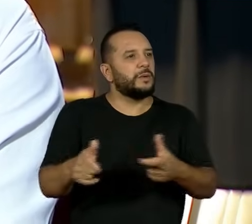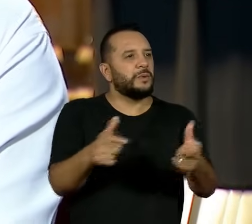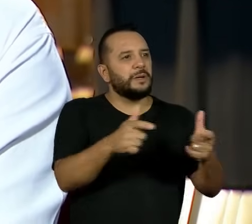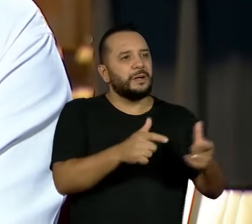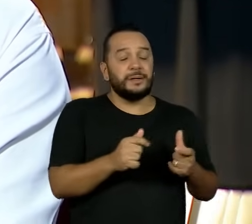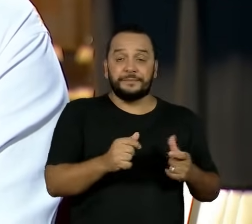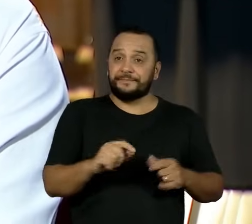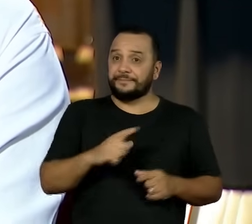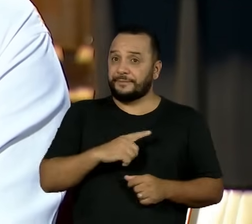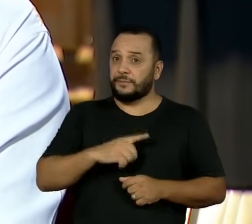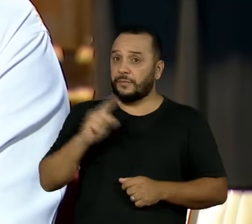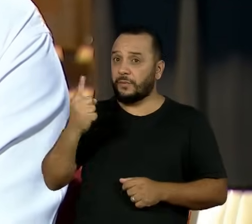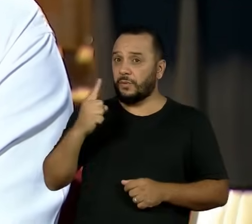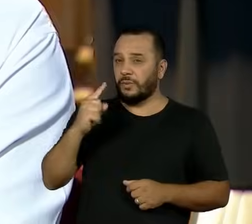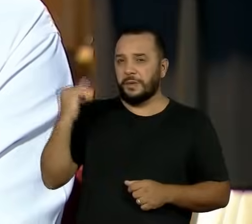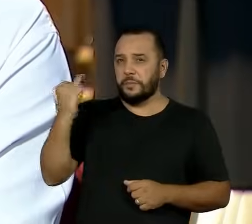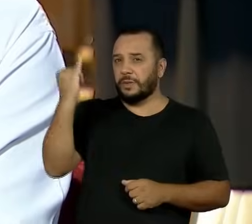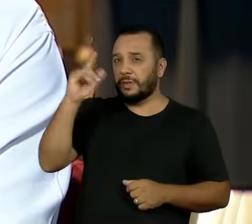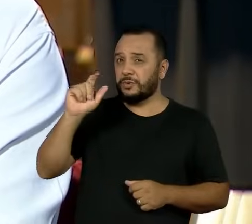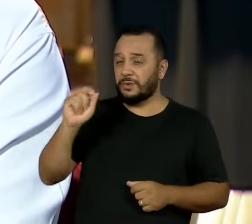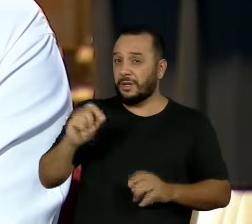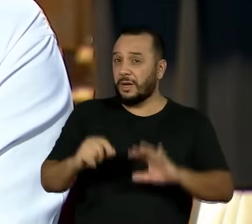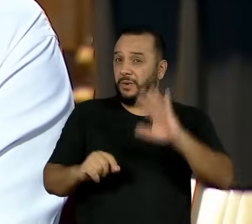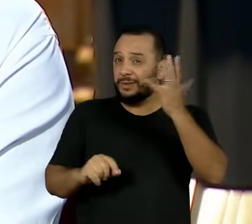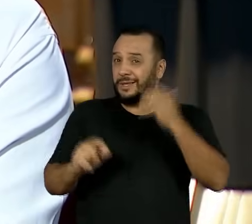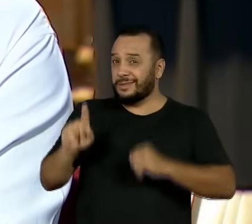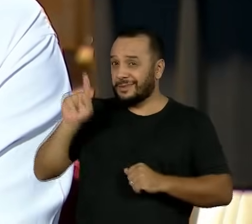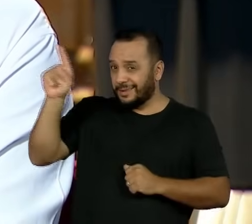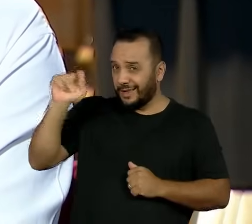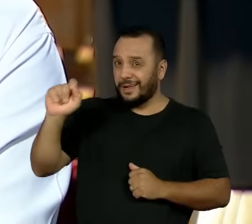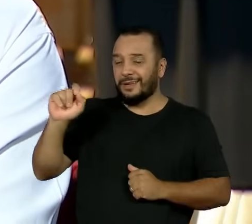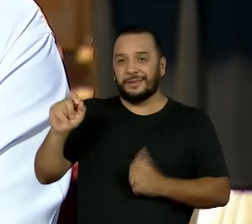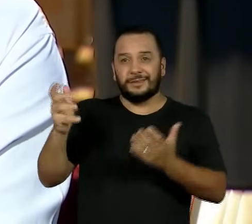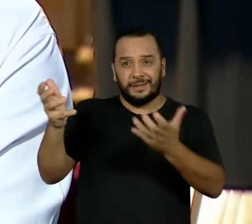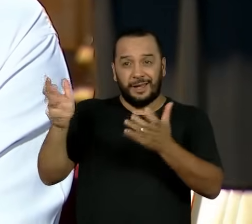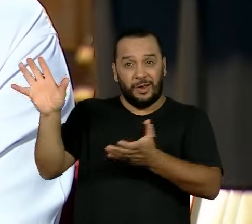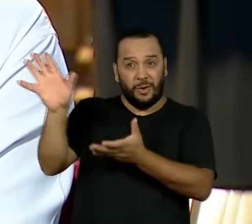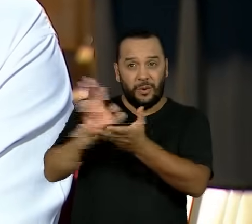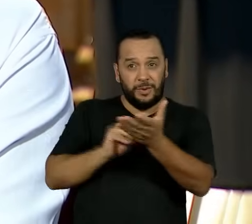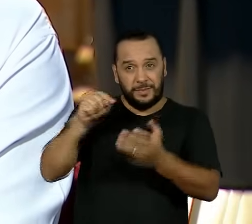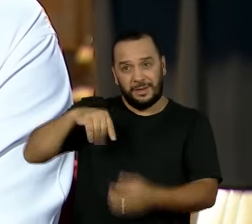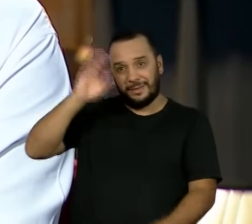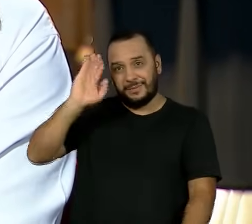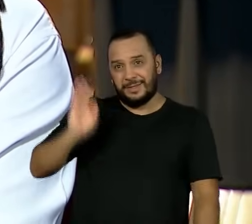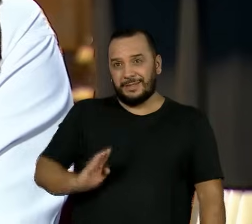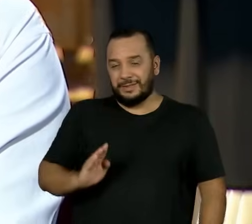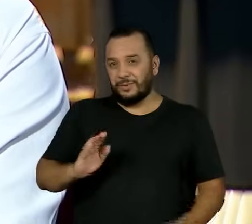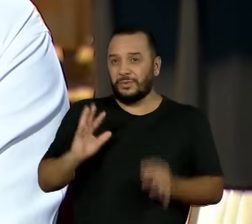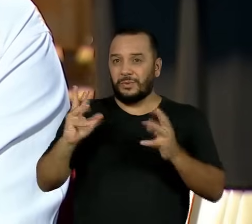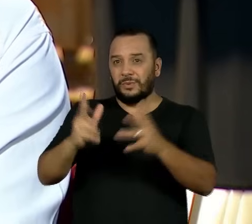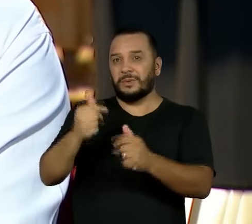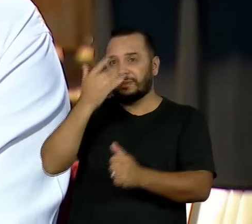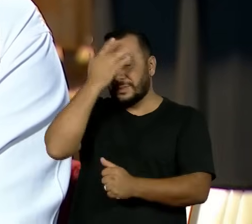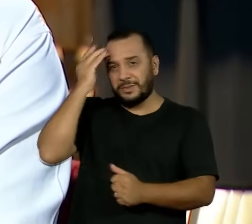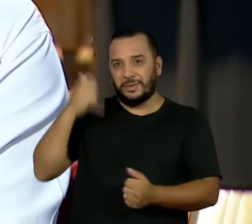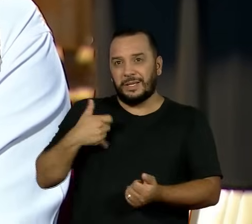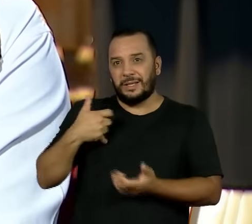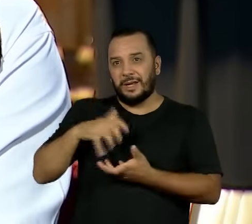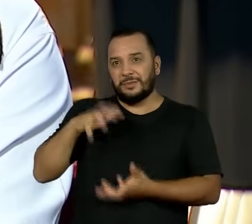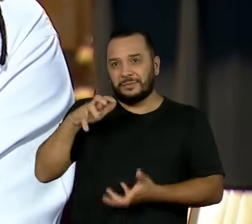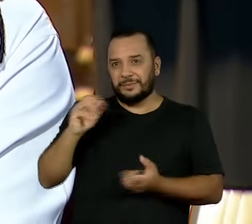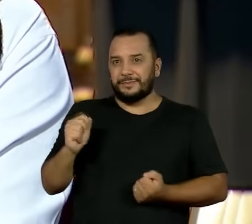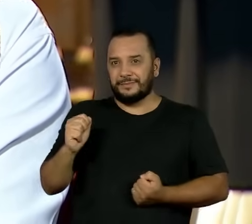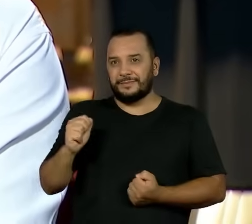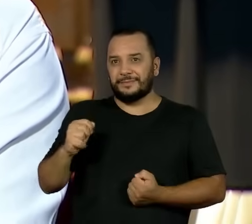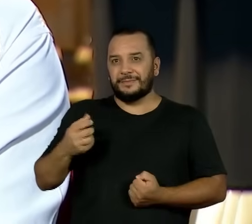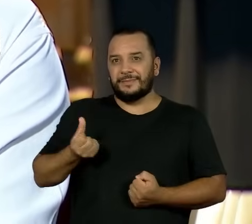ser revolucionário e que acontece lá já e que eu queria que acontecesse aqui com todas as pessoas de